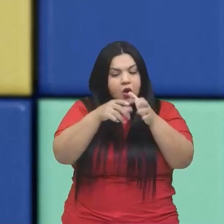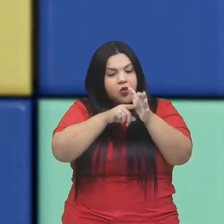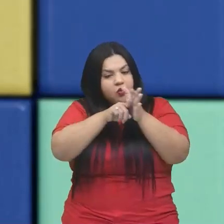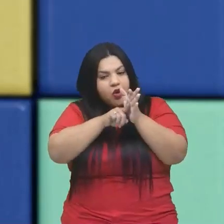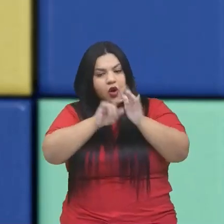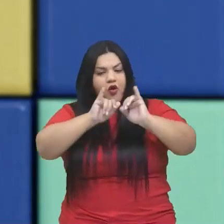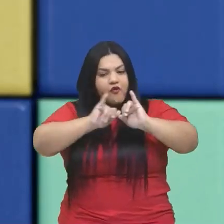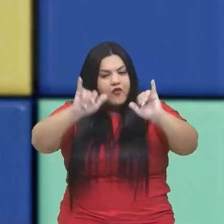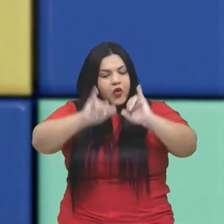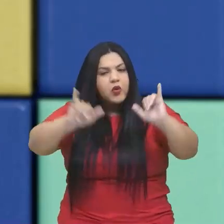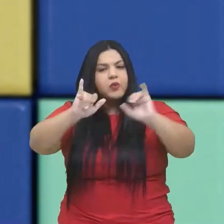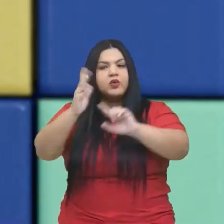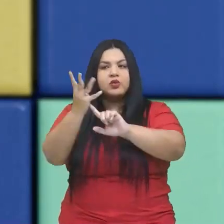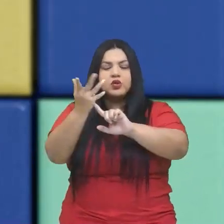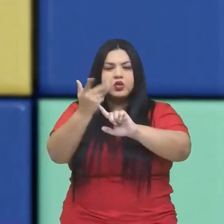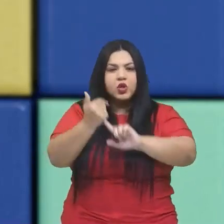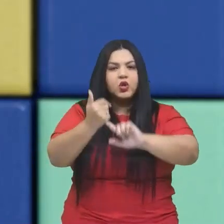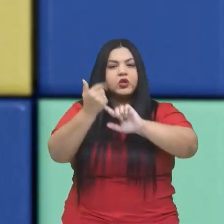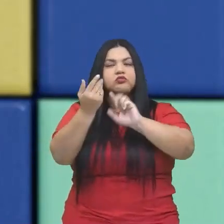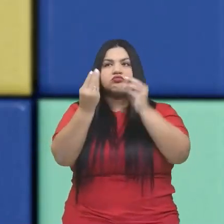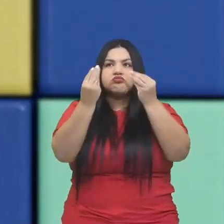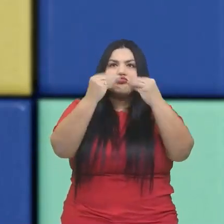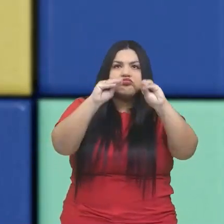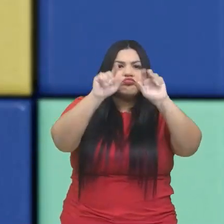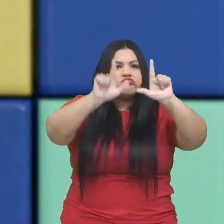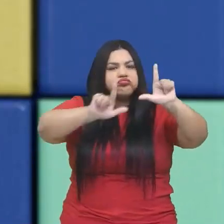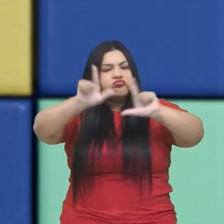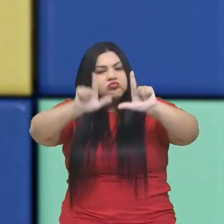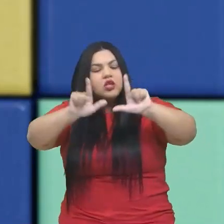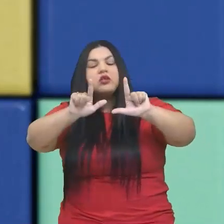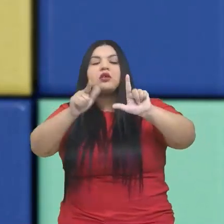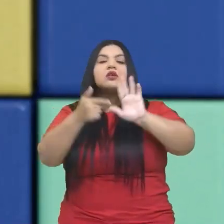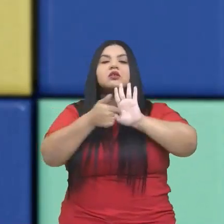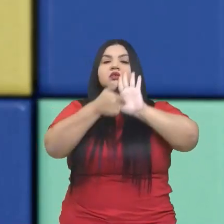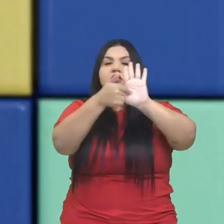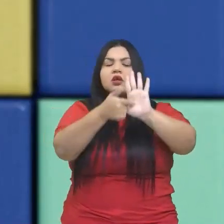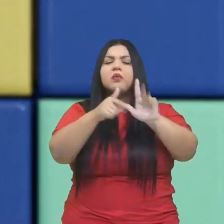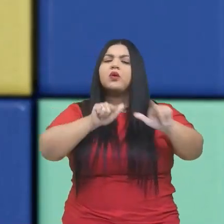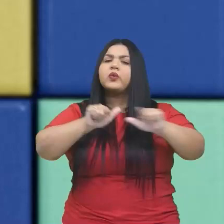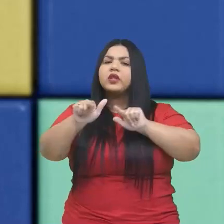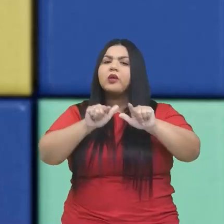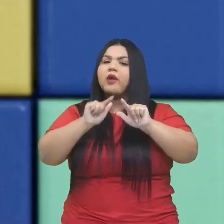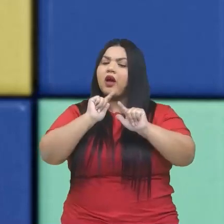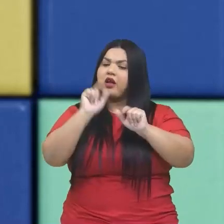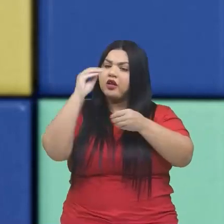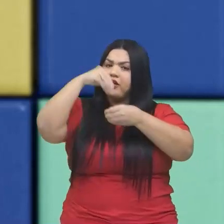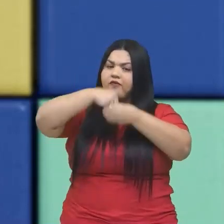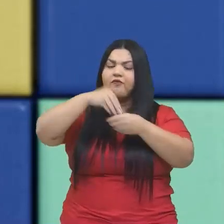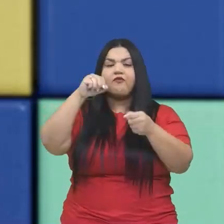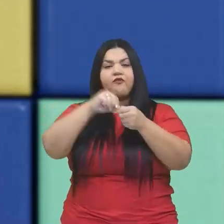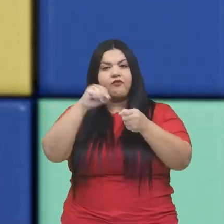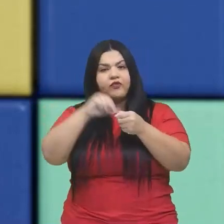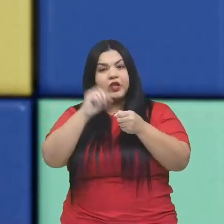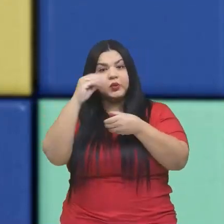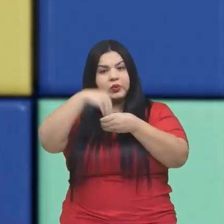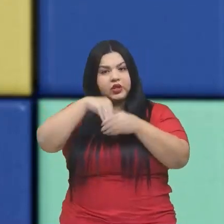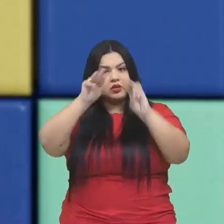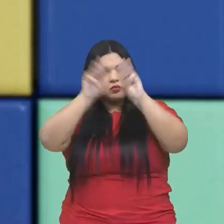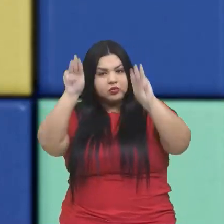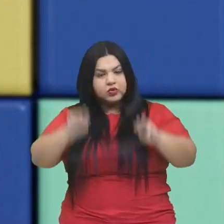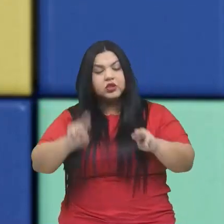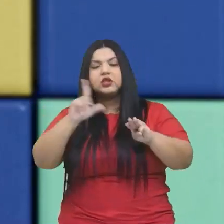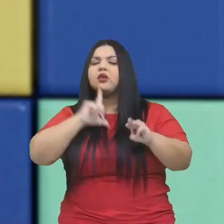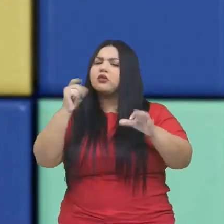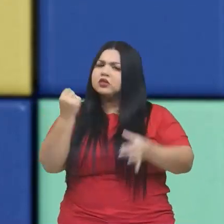de arte, sobre as exposições, sobre o trabalho que é desenvolvido dentro desses museus. E eles são fontes seguras